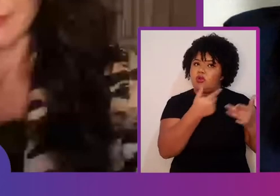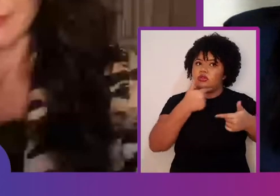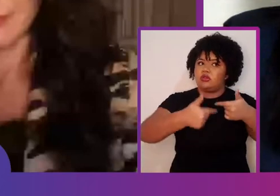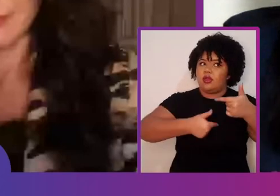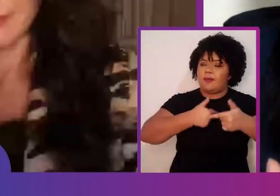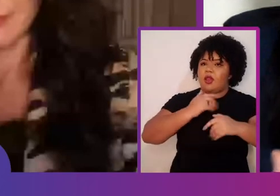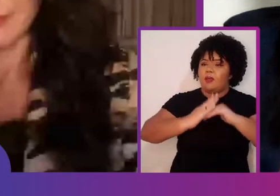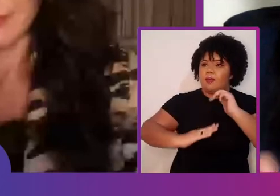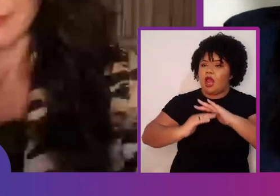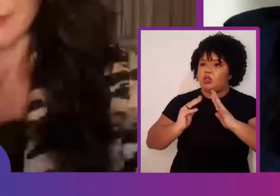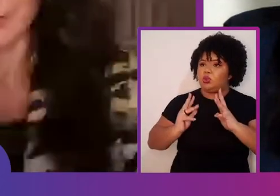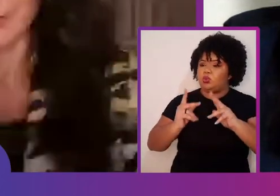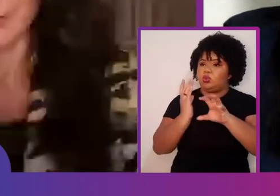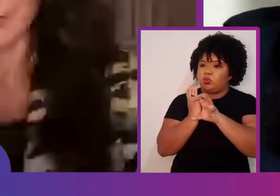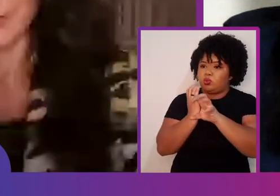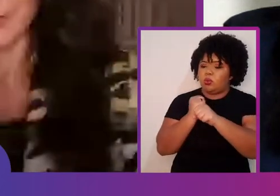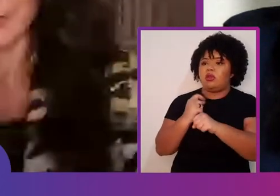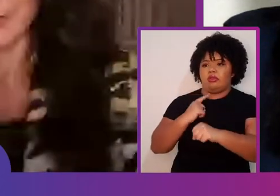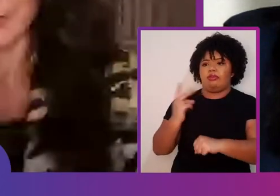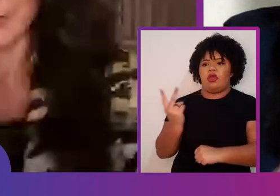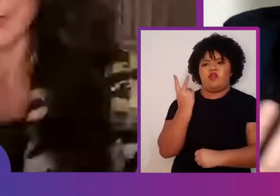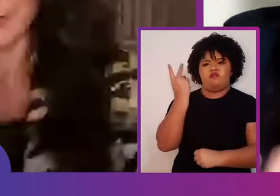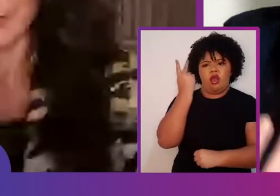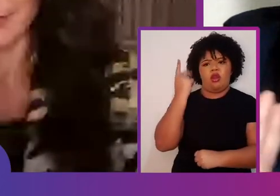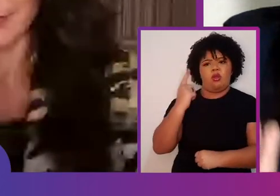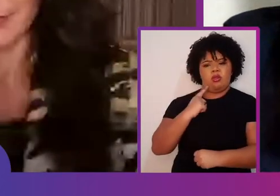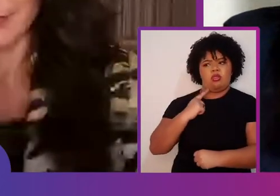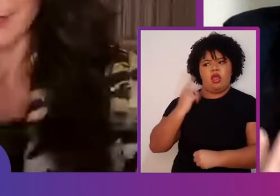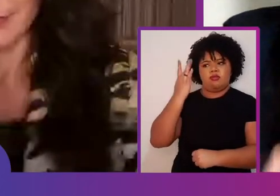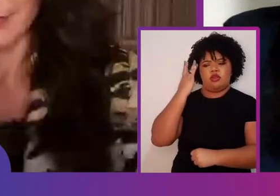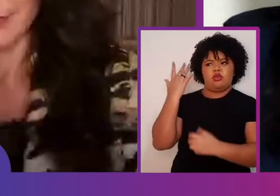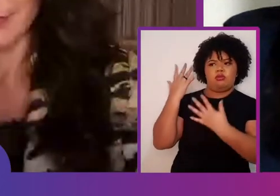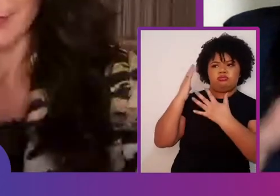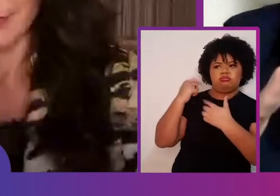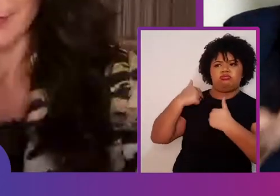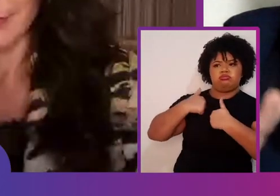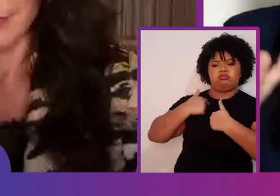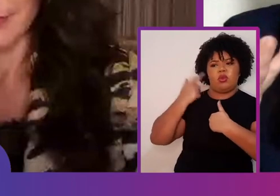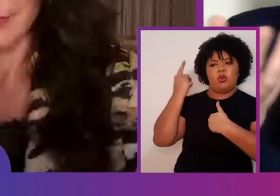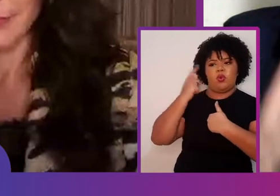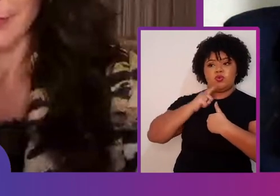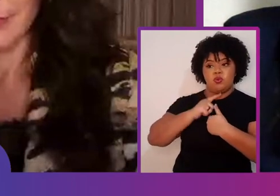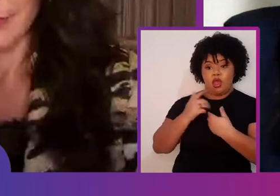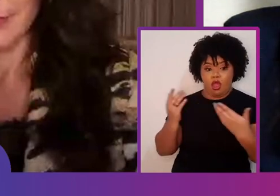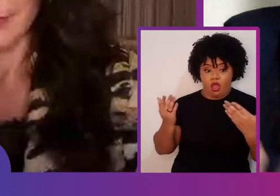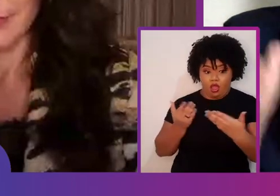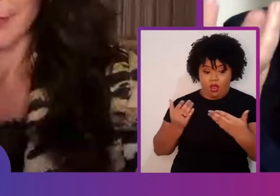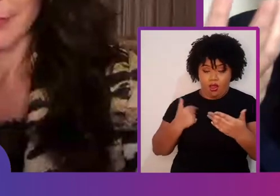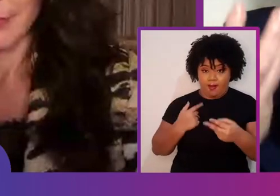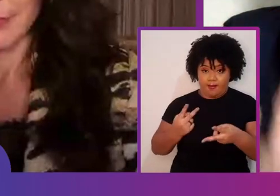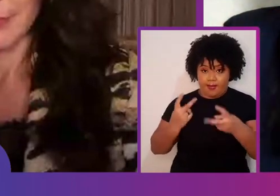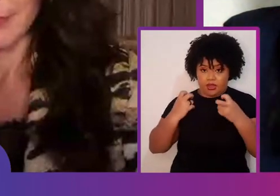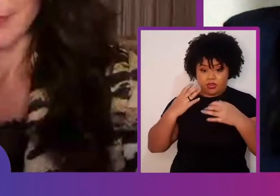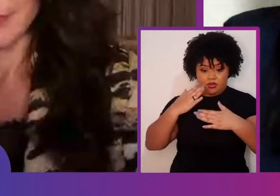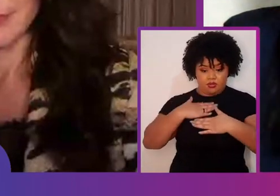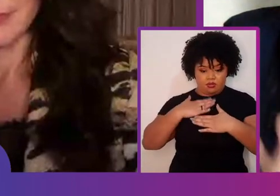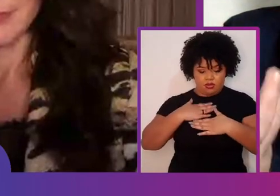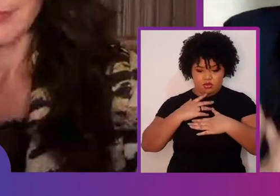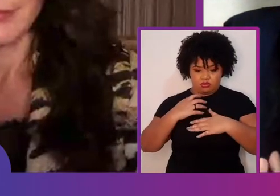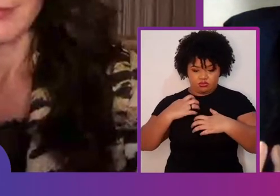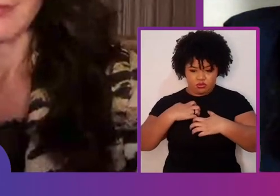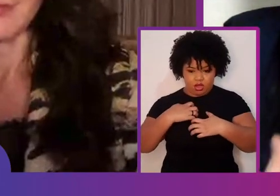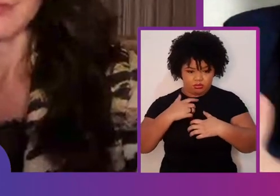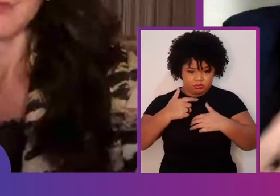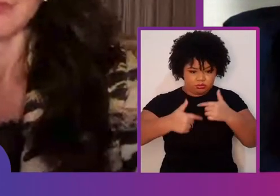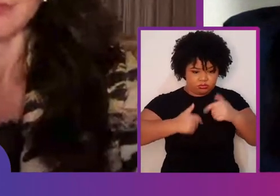teve valor, teve reconhecimento, portanto, eu consigo agora perceber meu lugar no mundo, me sentir